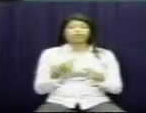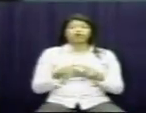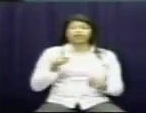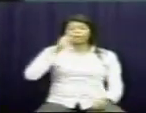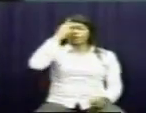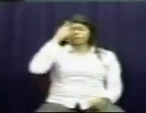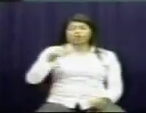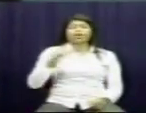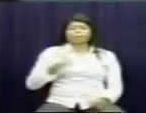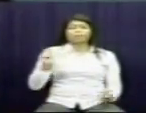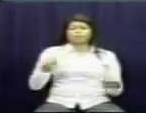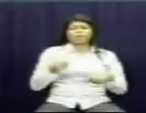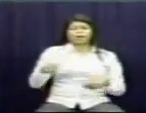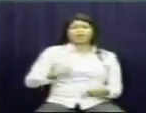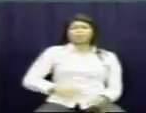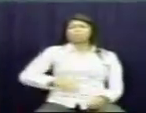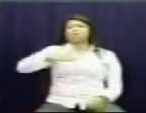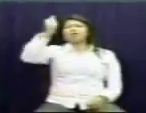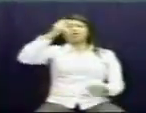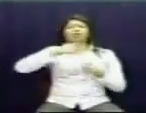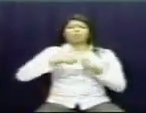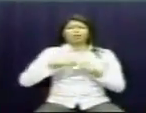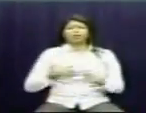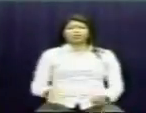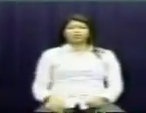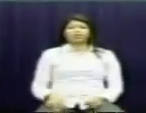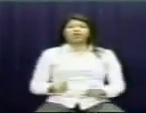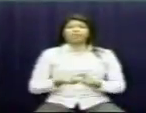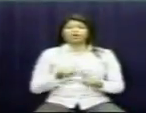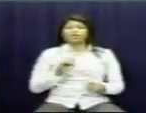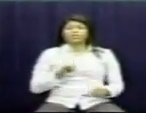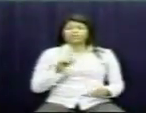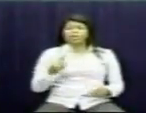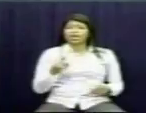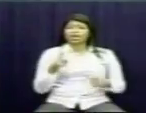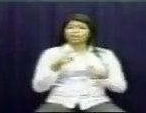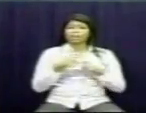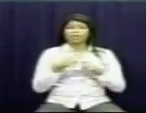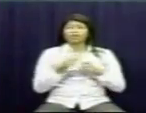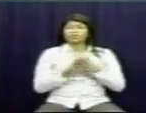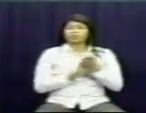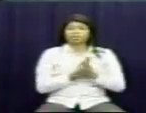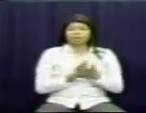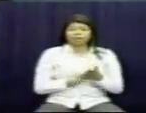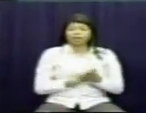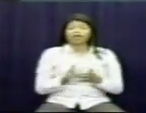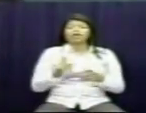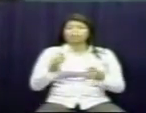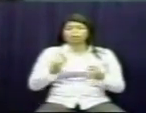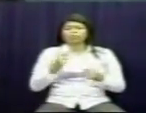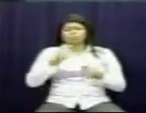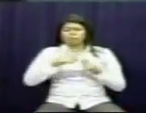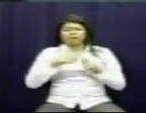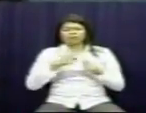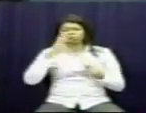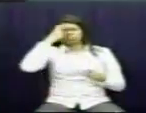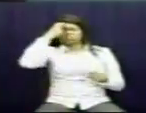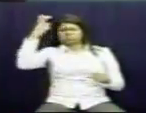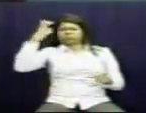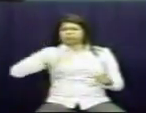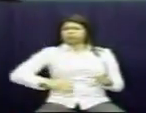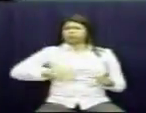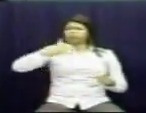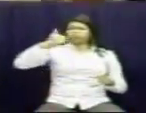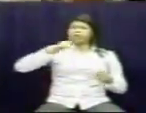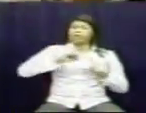mundo, se ele não falar português, ele não nos serve. Ele pode ser o melhor médico do mundo, se